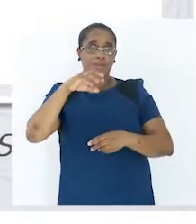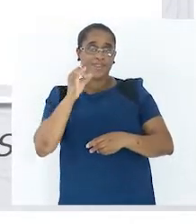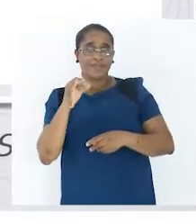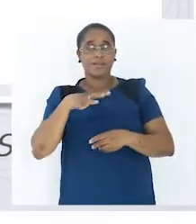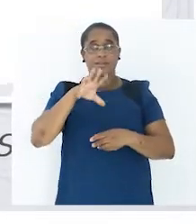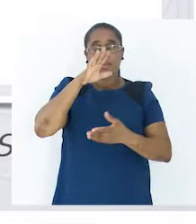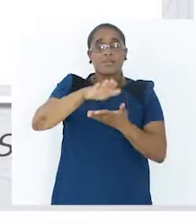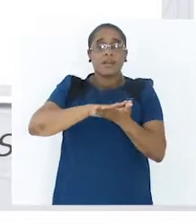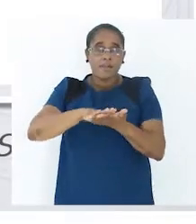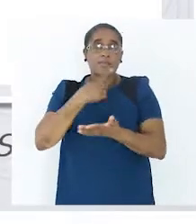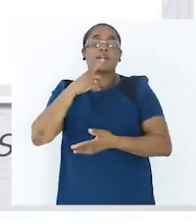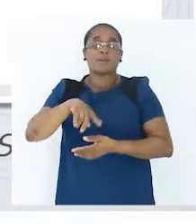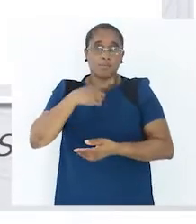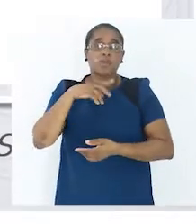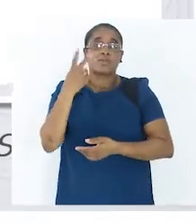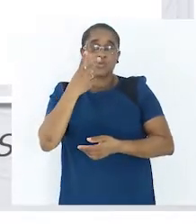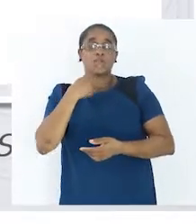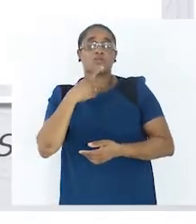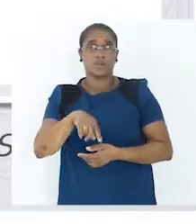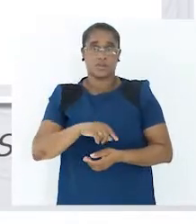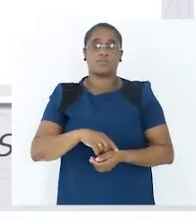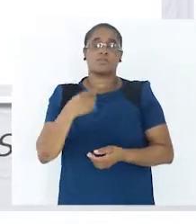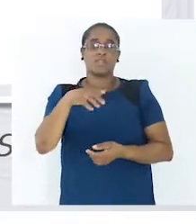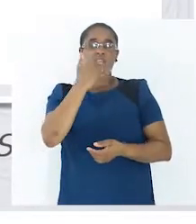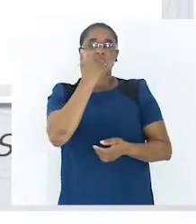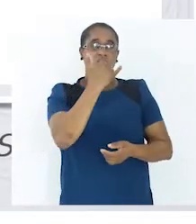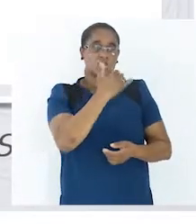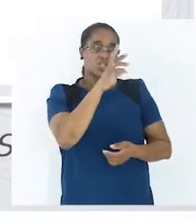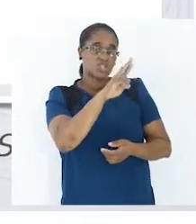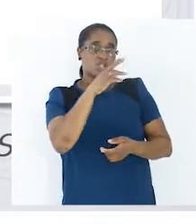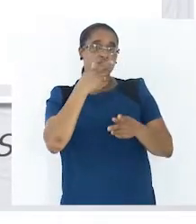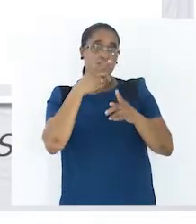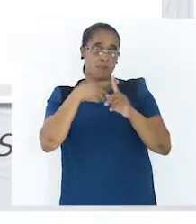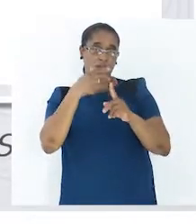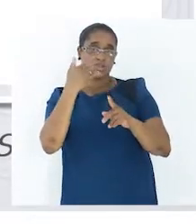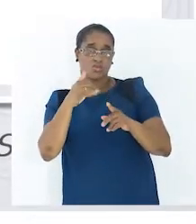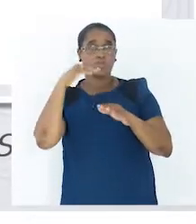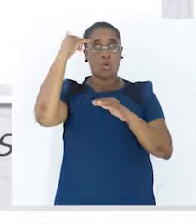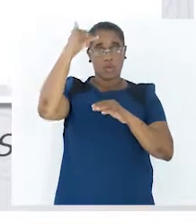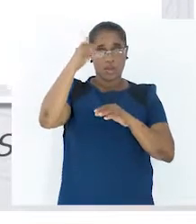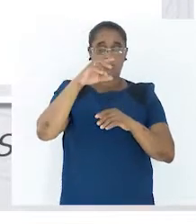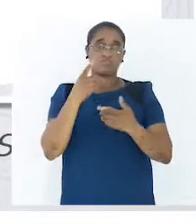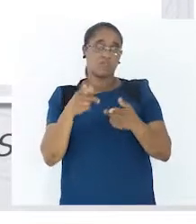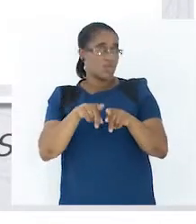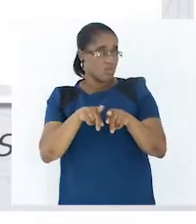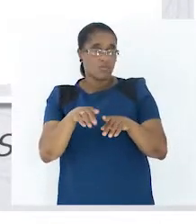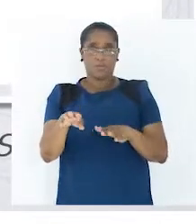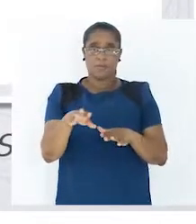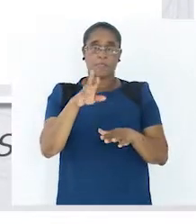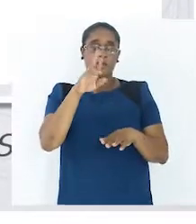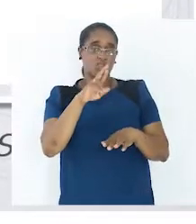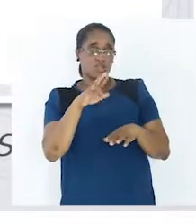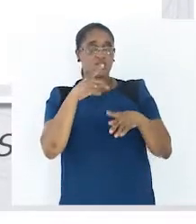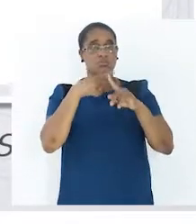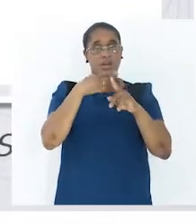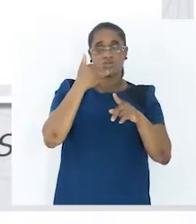base, vai se repetir duas vezes. Então, nós temos x mais 2 ao quadrado, significa, ou é o mesmo, pode-se escrever x mais 2